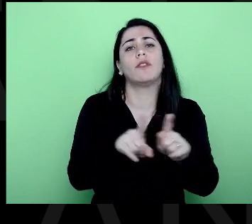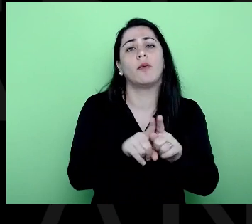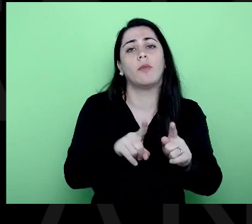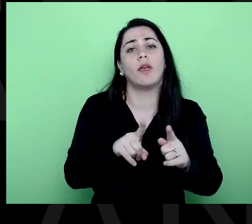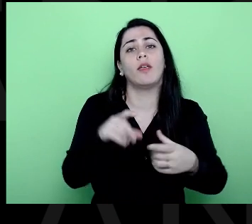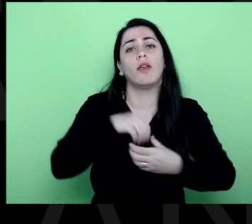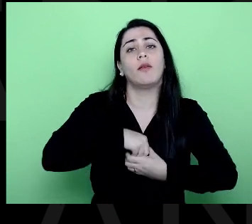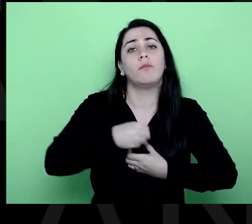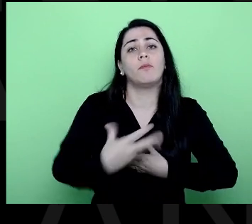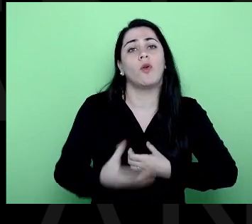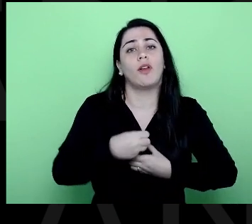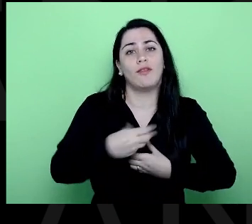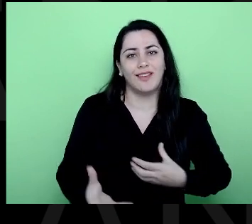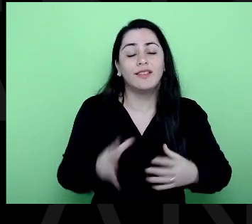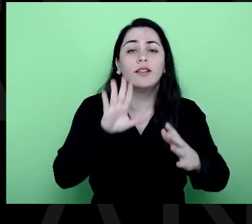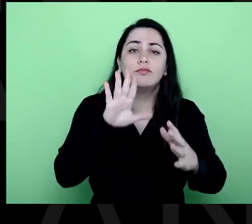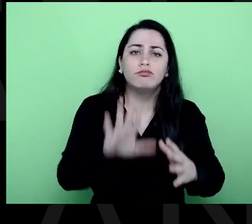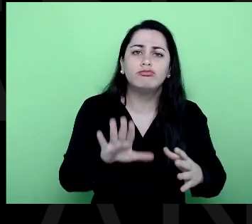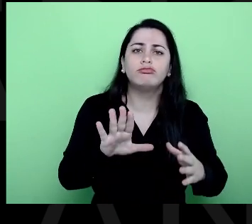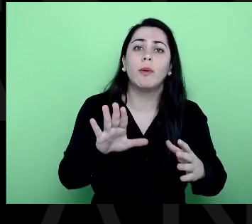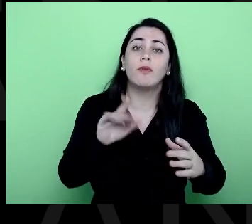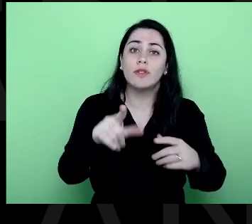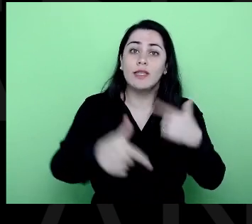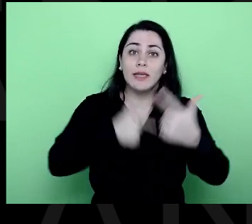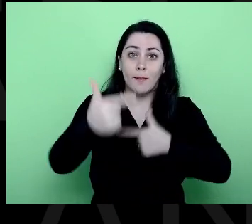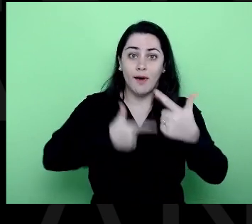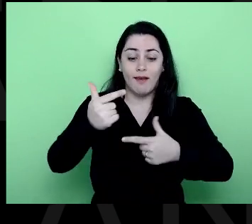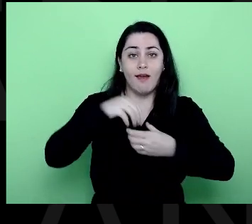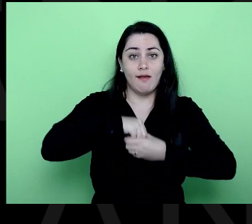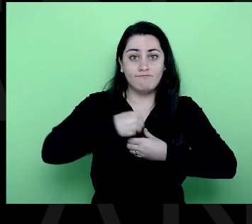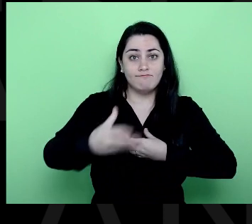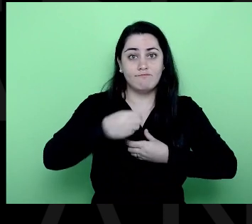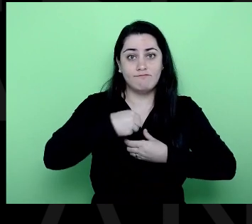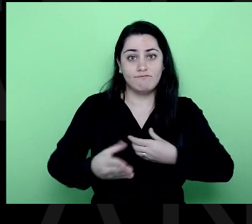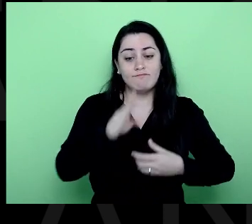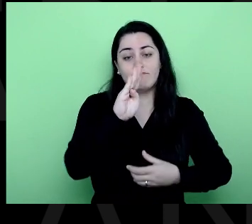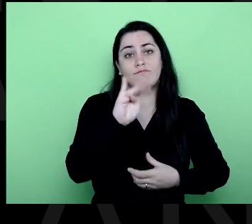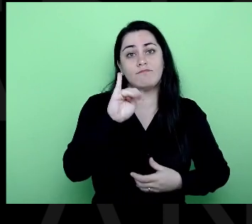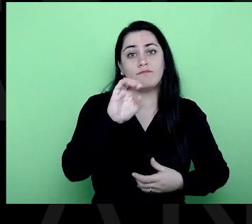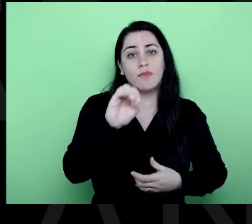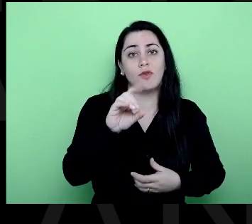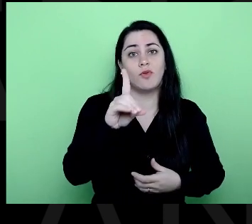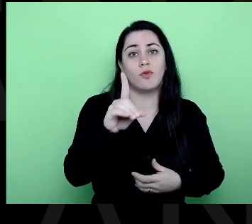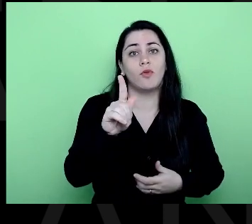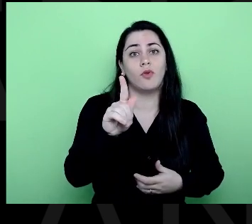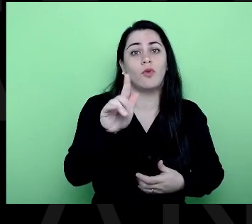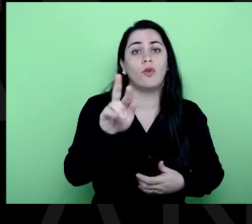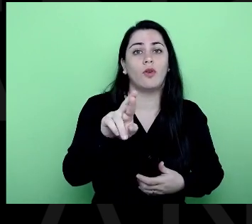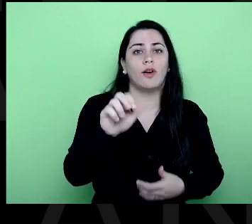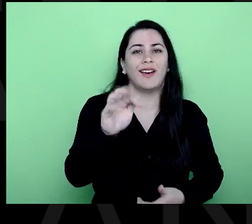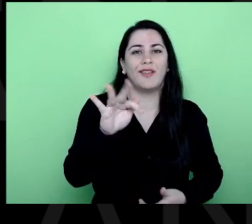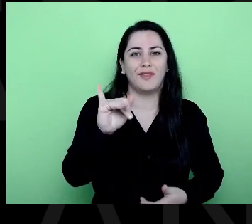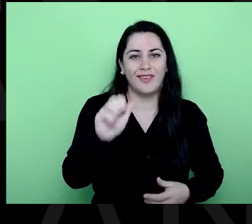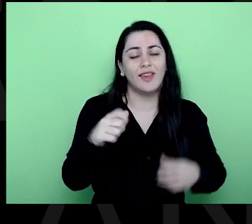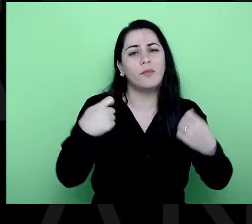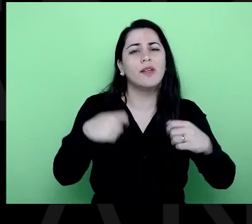sempre brinca, né, que para ser biógrafo você tem que ter uma certa dose de loucura, talvez, para viver a